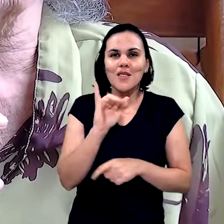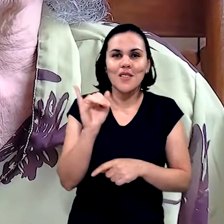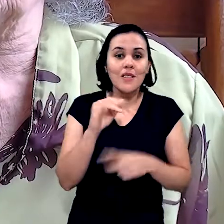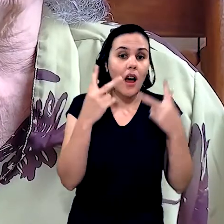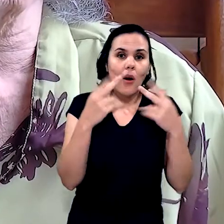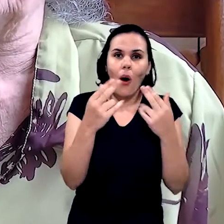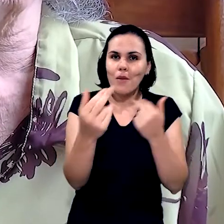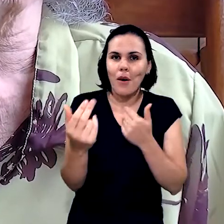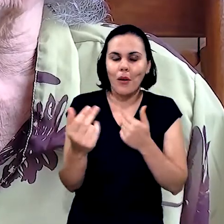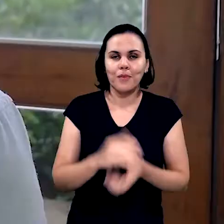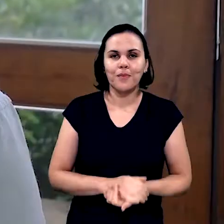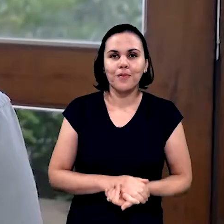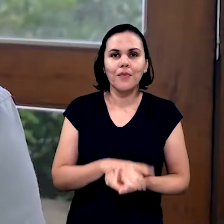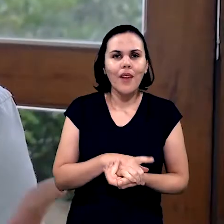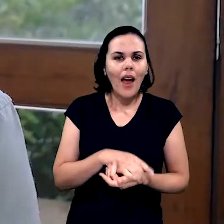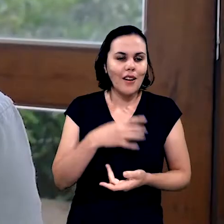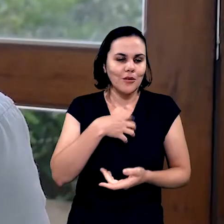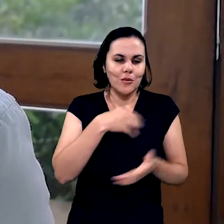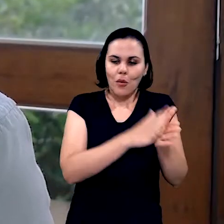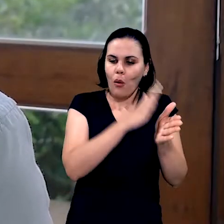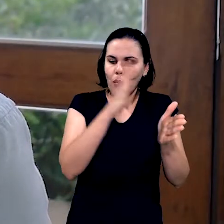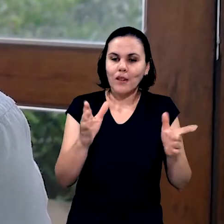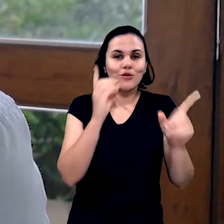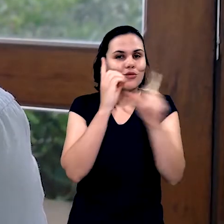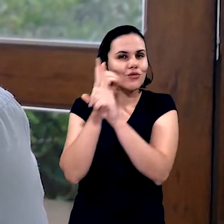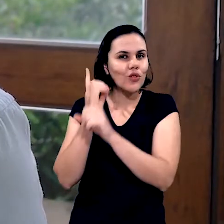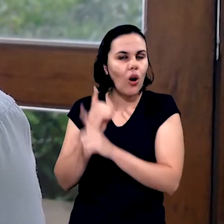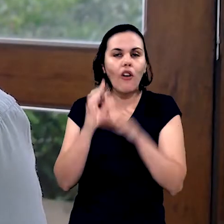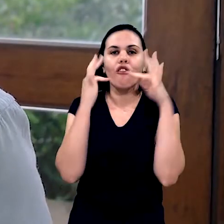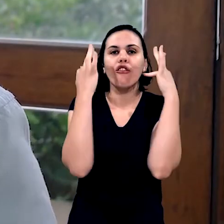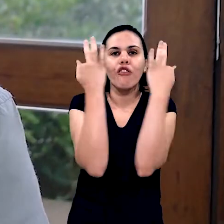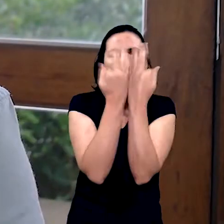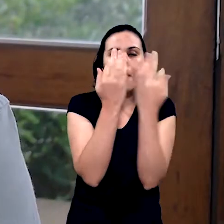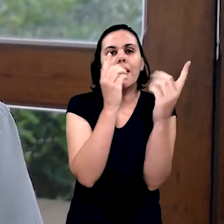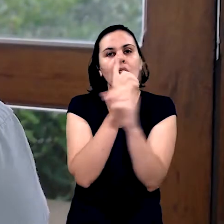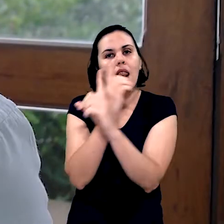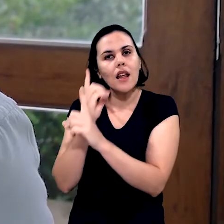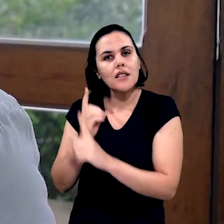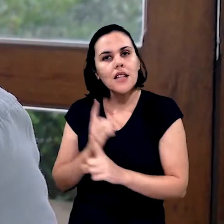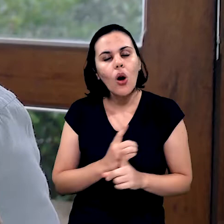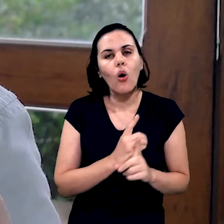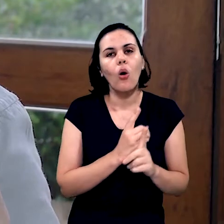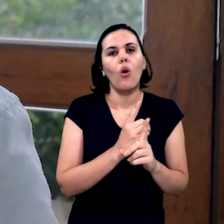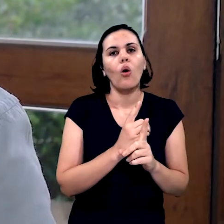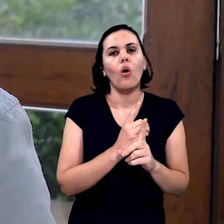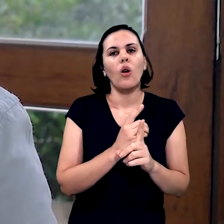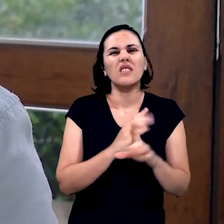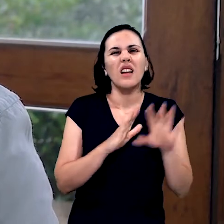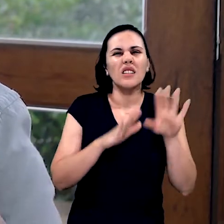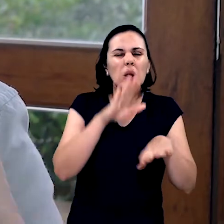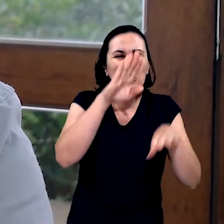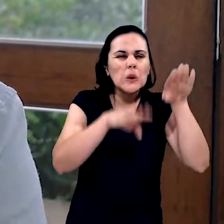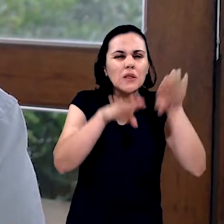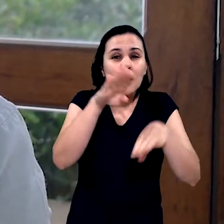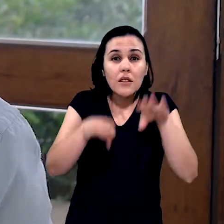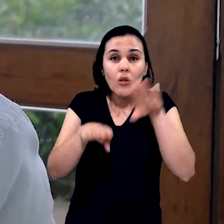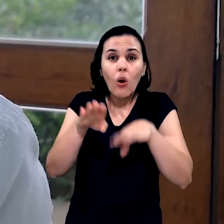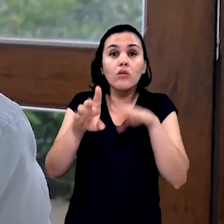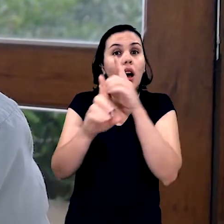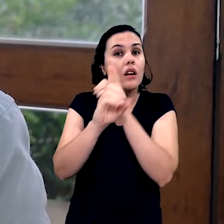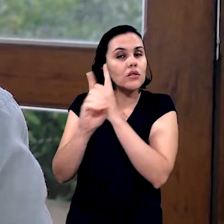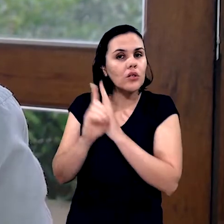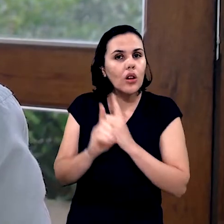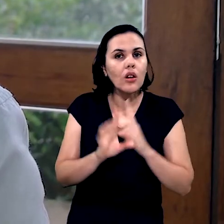mim são todos como irmãos. É um momento de encontro, né? É um momento onde famílias se encontram, onde as desigualdades